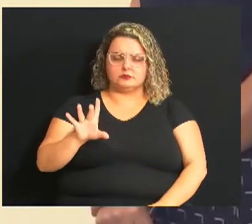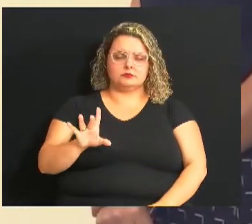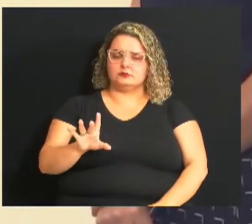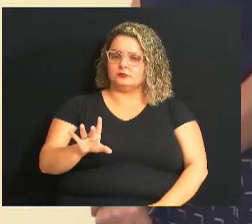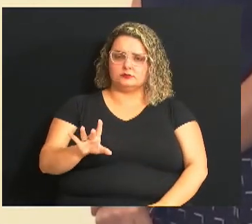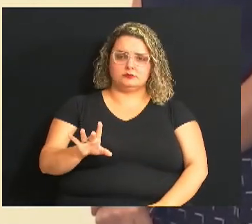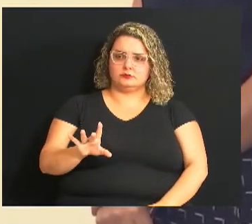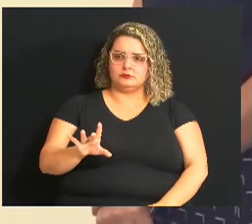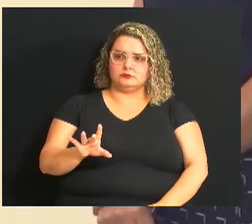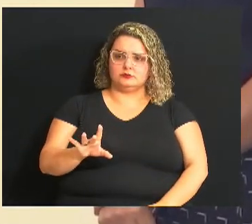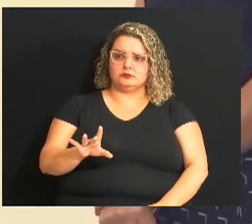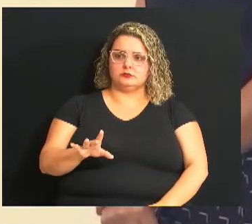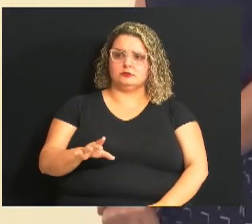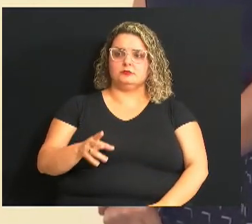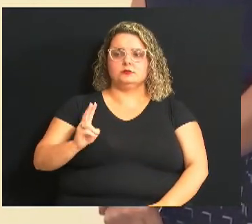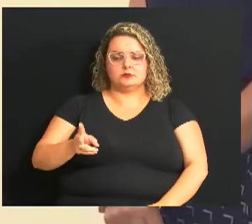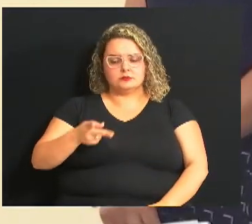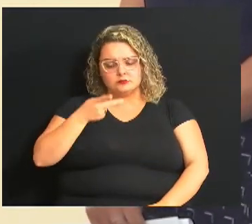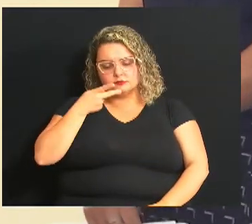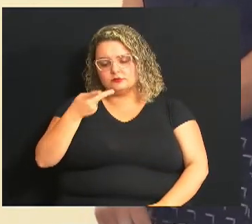eu reproduzi isso.